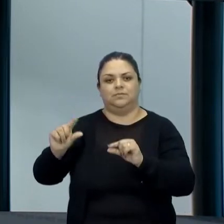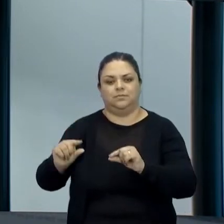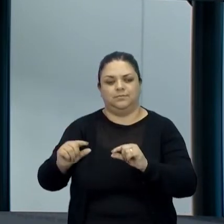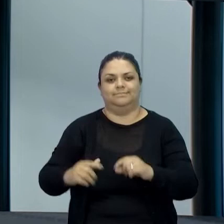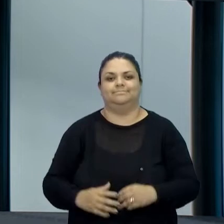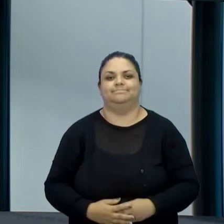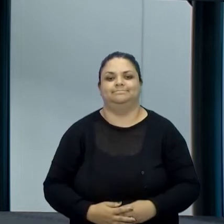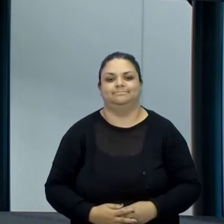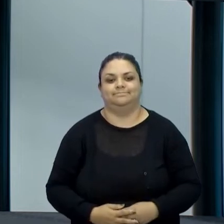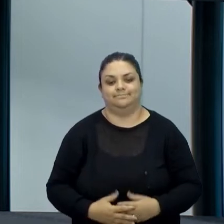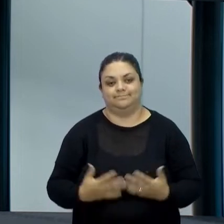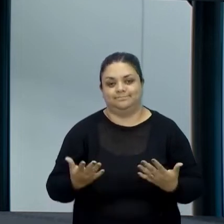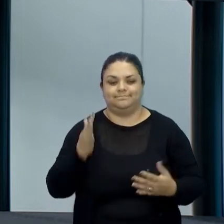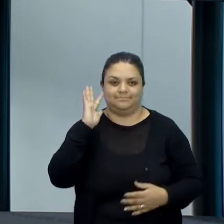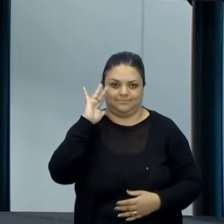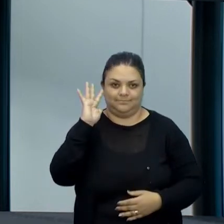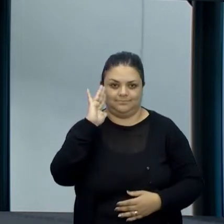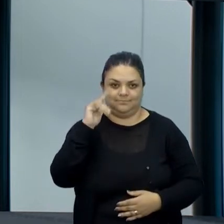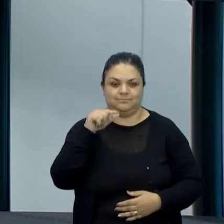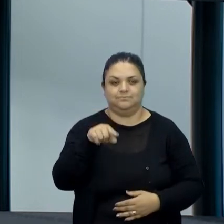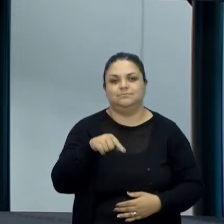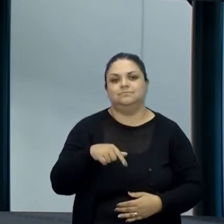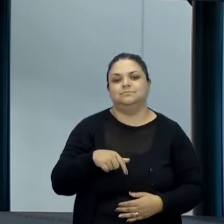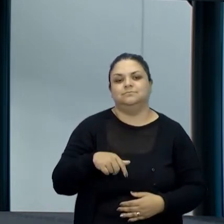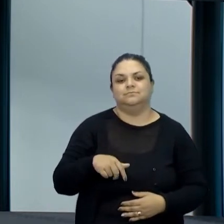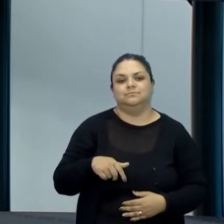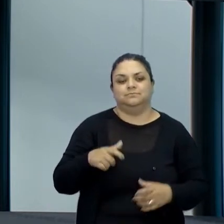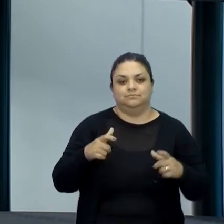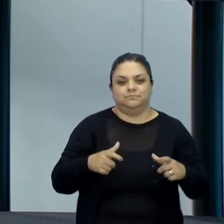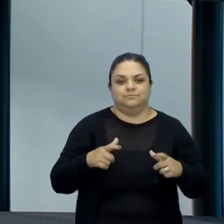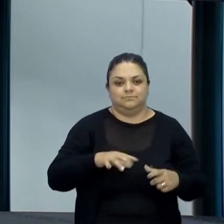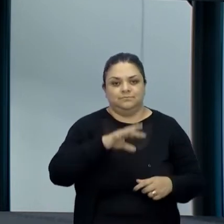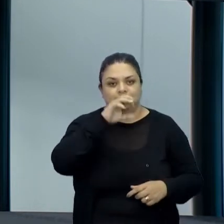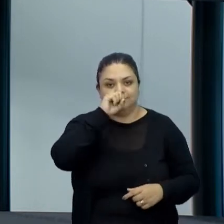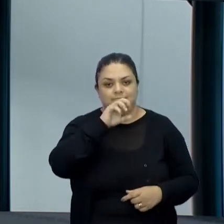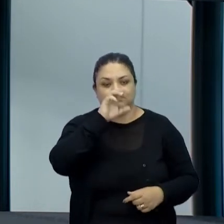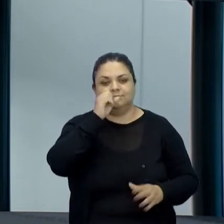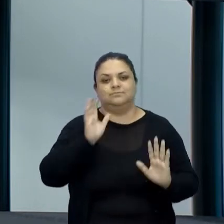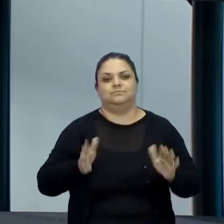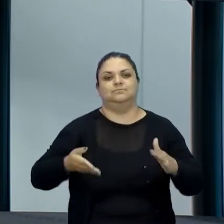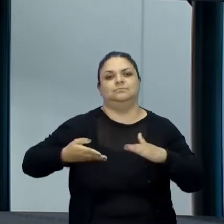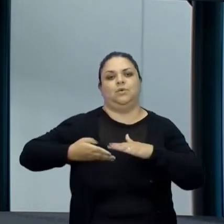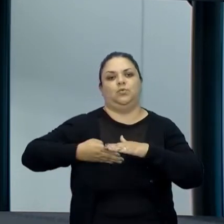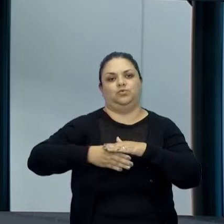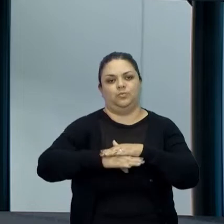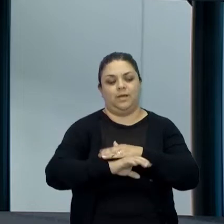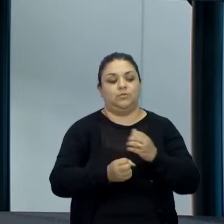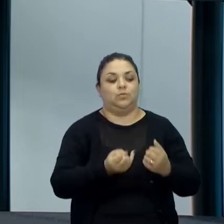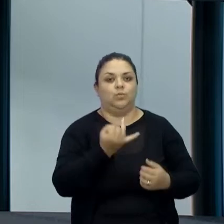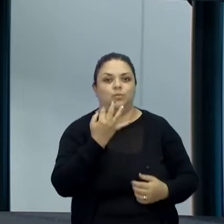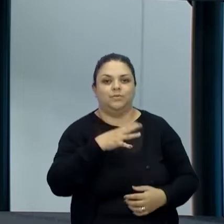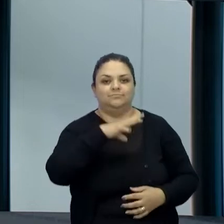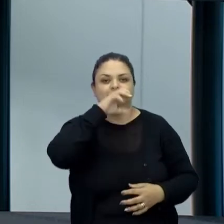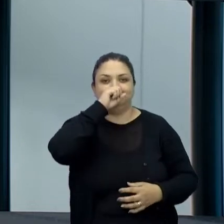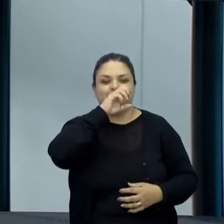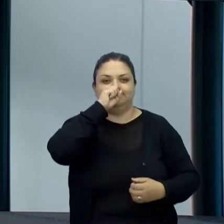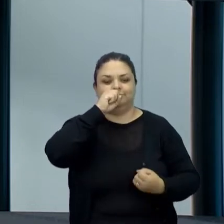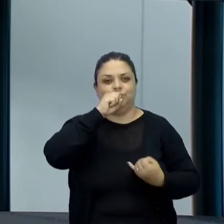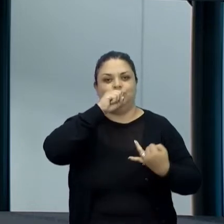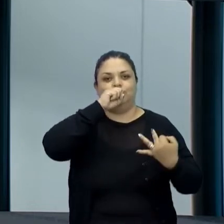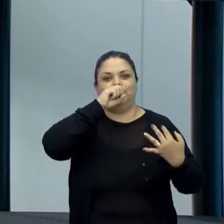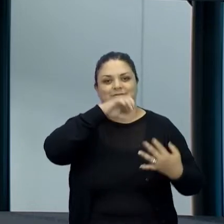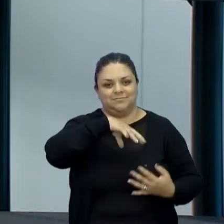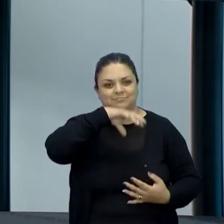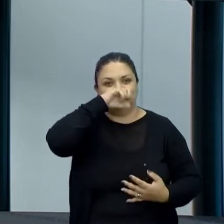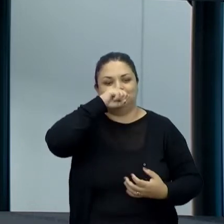que, imagina que a gente está num local onde a gente respira já uma quantidade, o nosso corpo já está adaptado à quantidade de oxigênio que a gente respira,